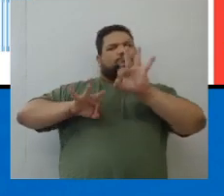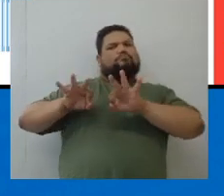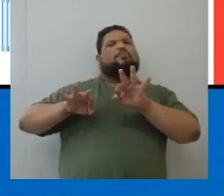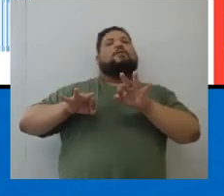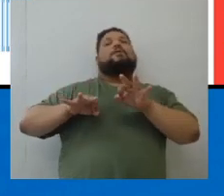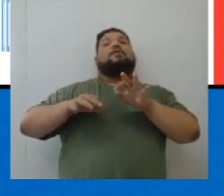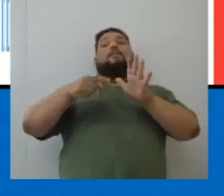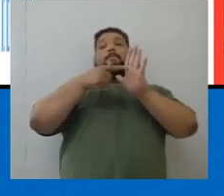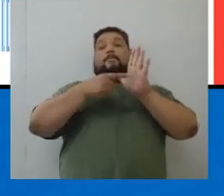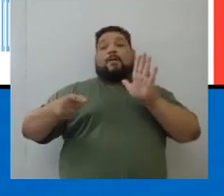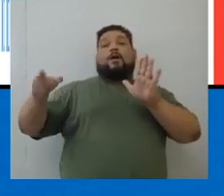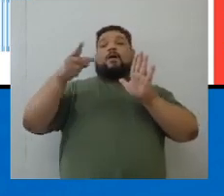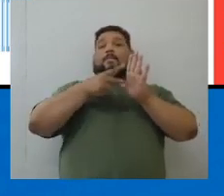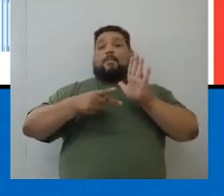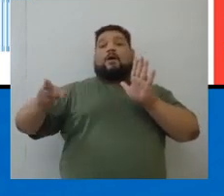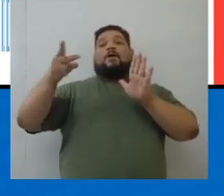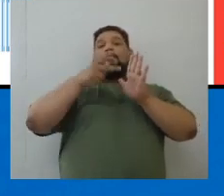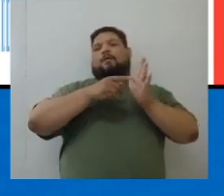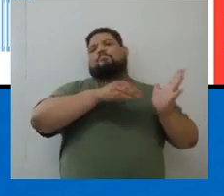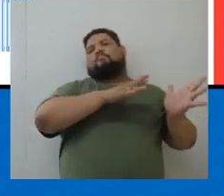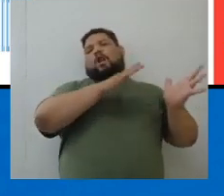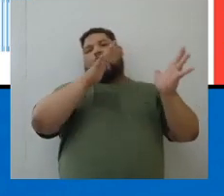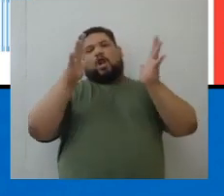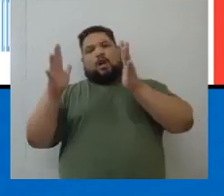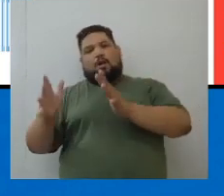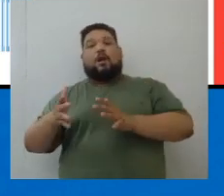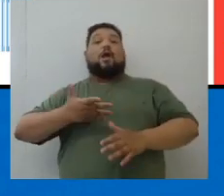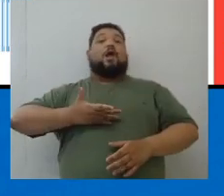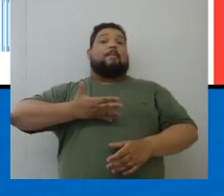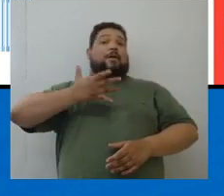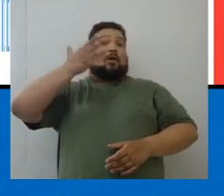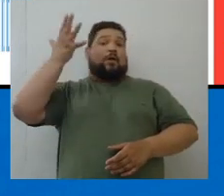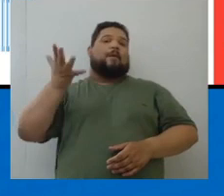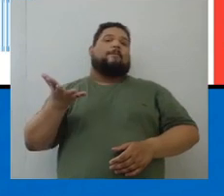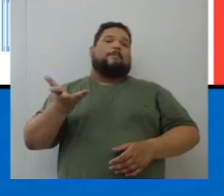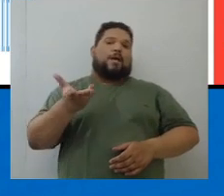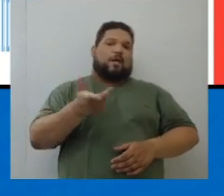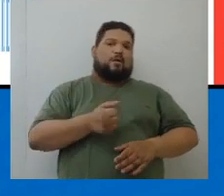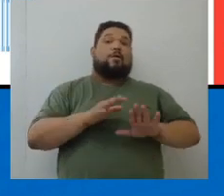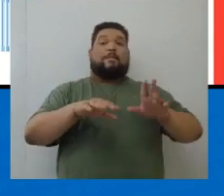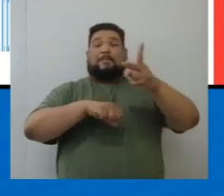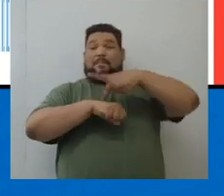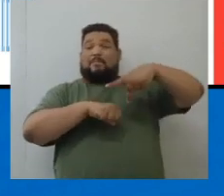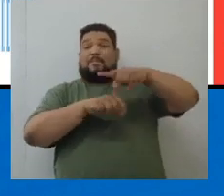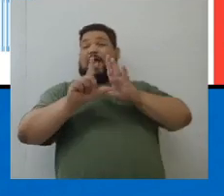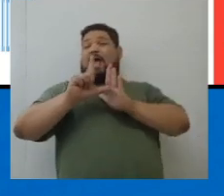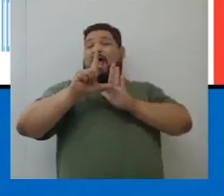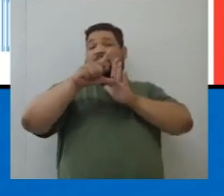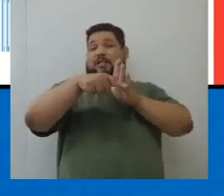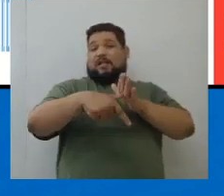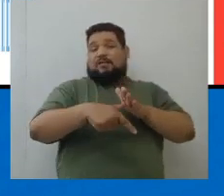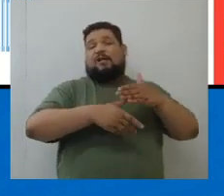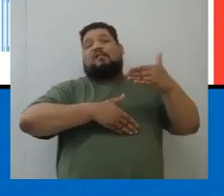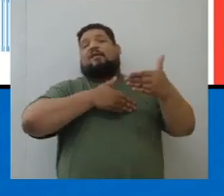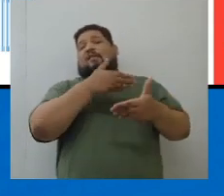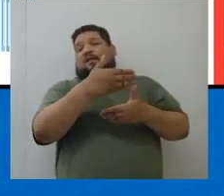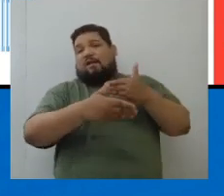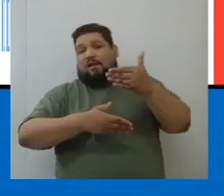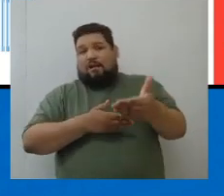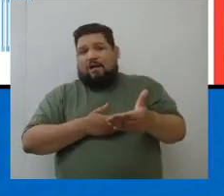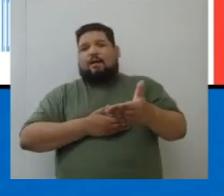fases numa celeridade que vai ser mais eficiente. Países que vão iniciar tardiamente o processo